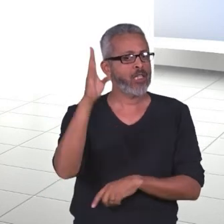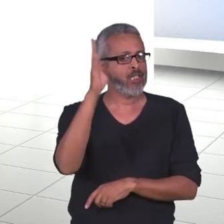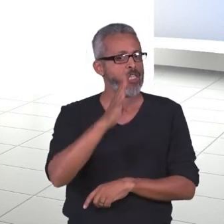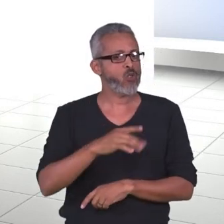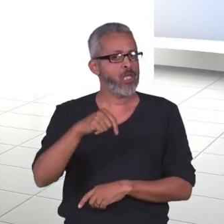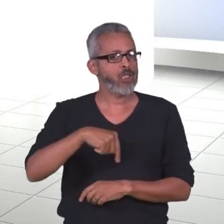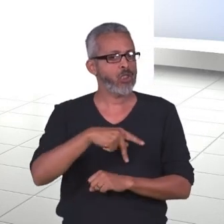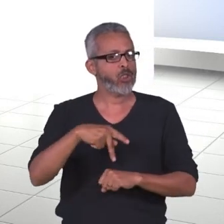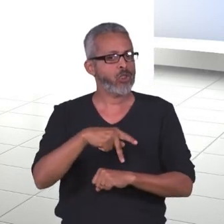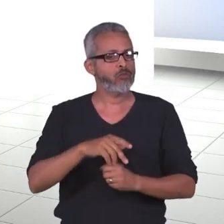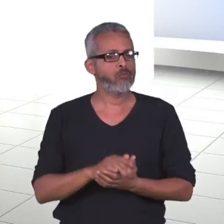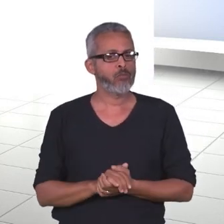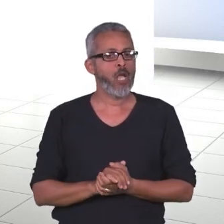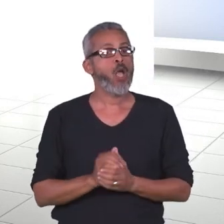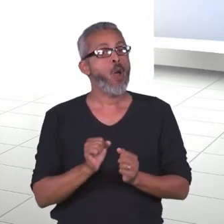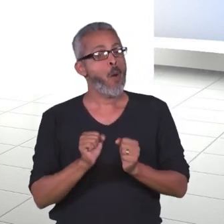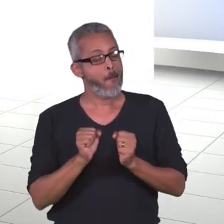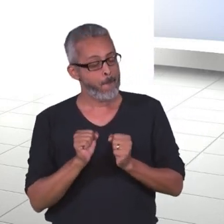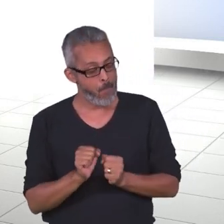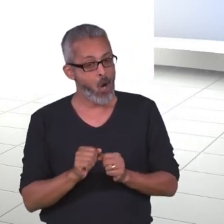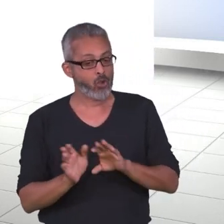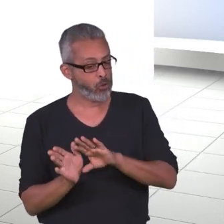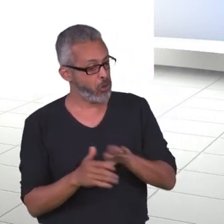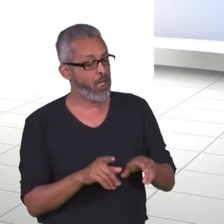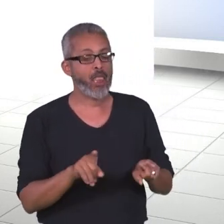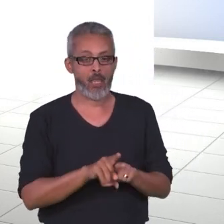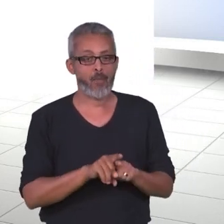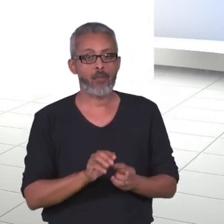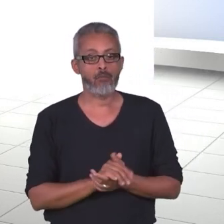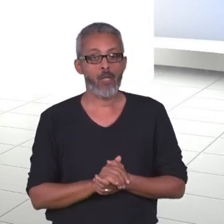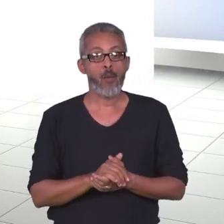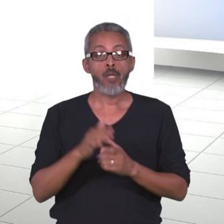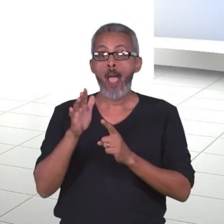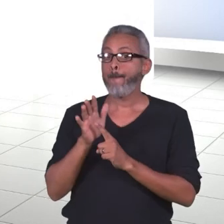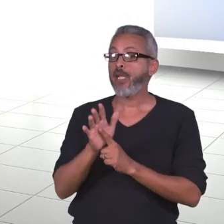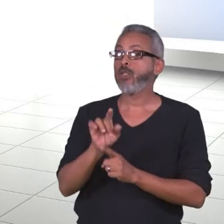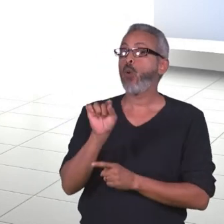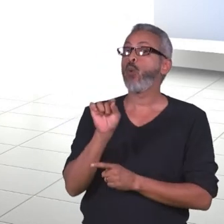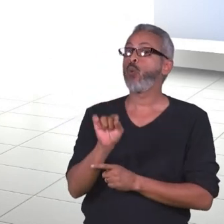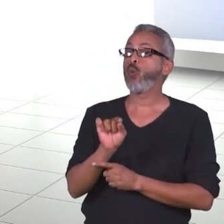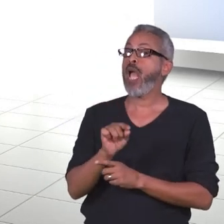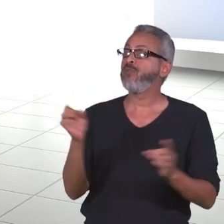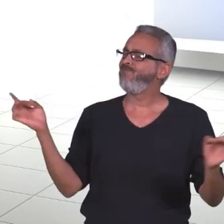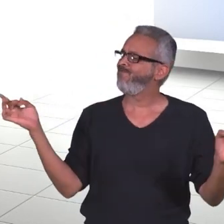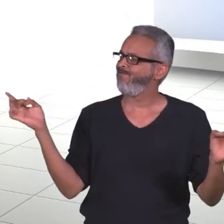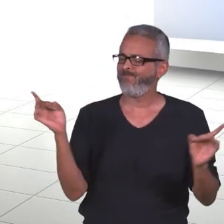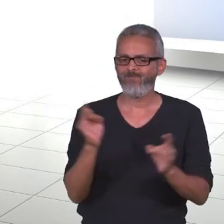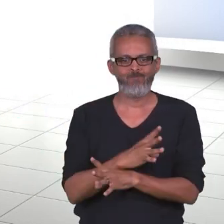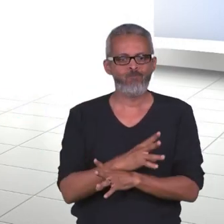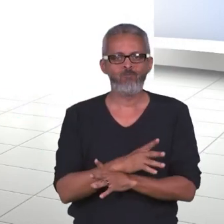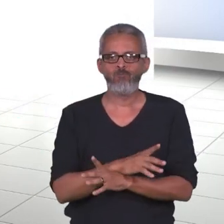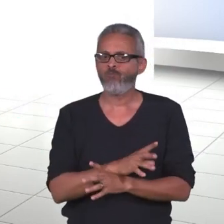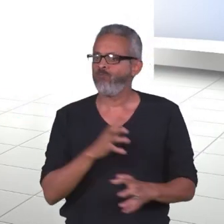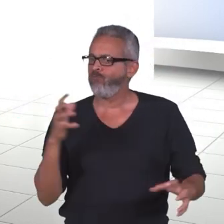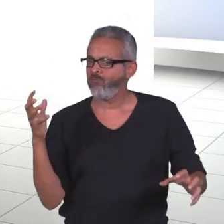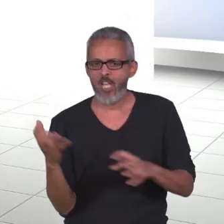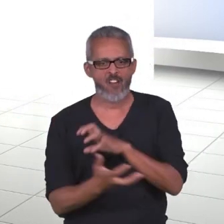padrões tradicionais nacionalistas, o que também pode ser descartado, pois o que é apresentado é